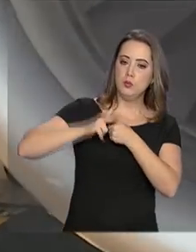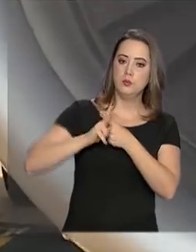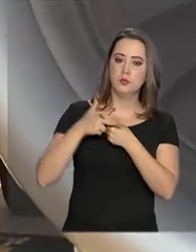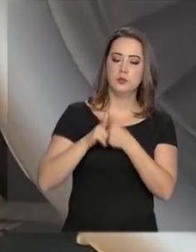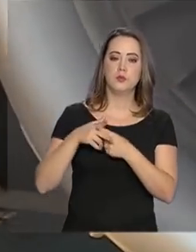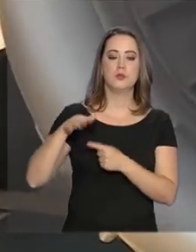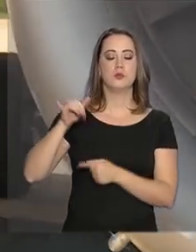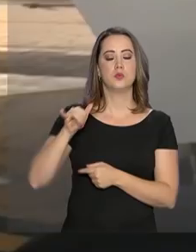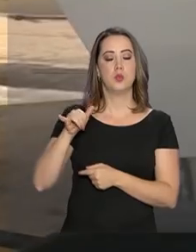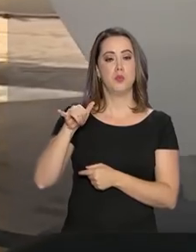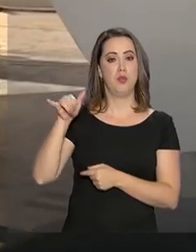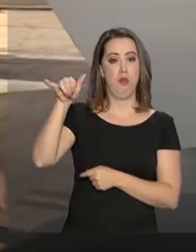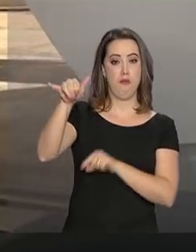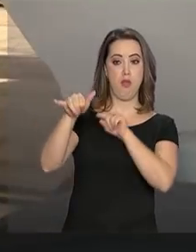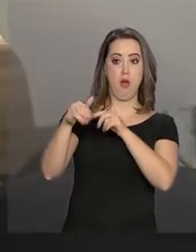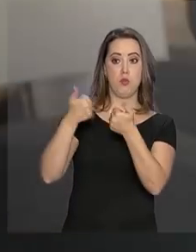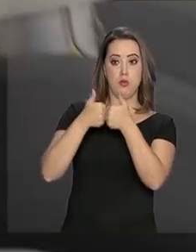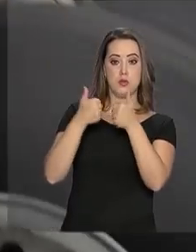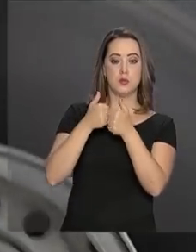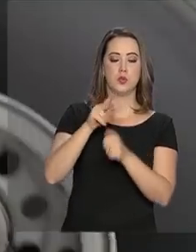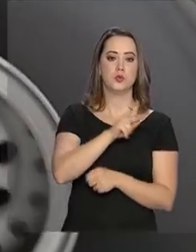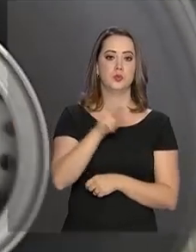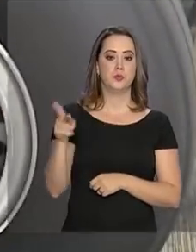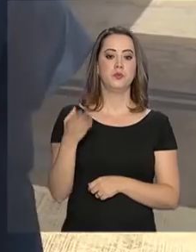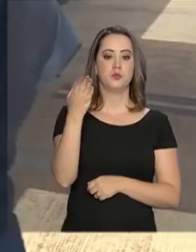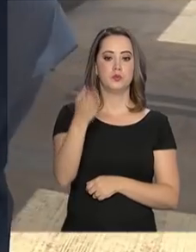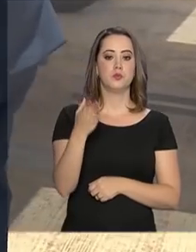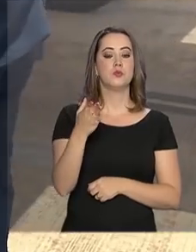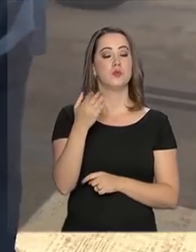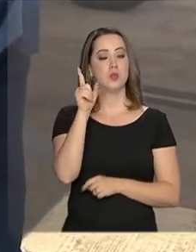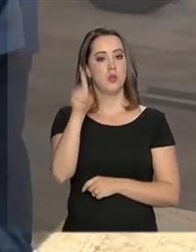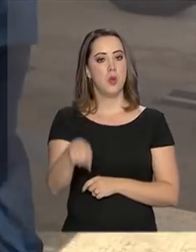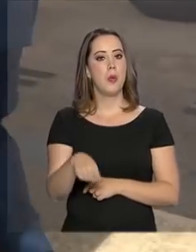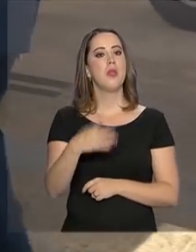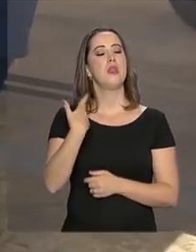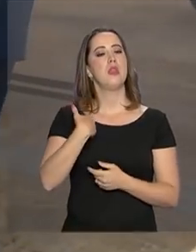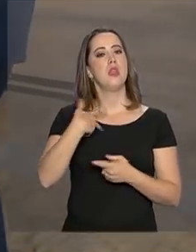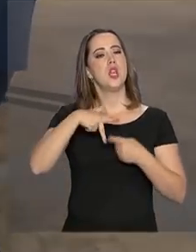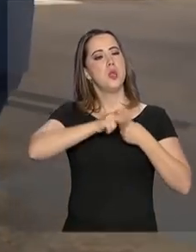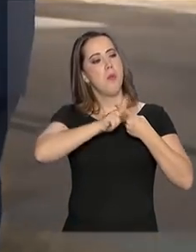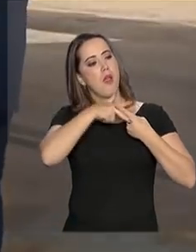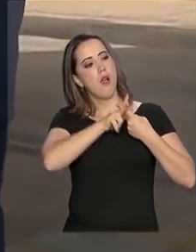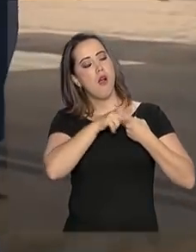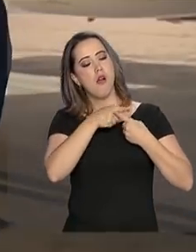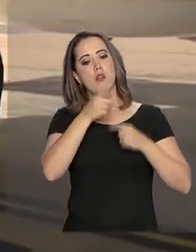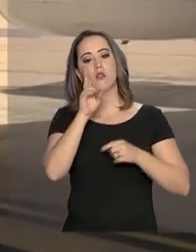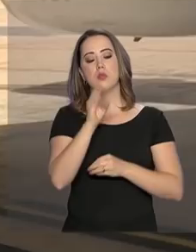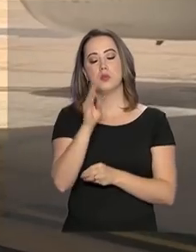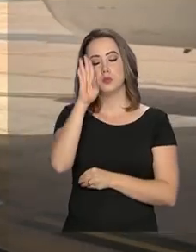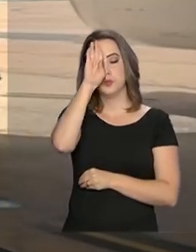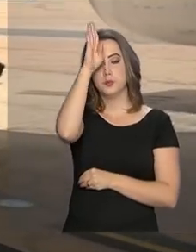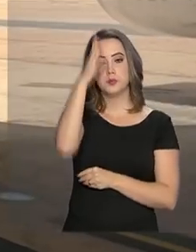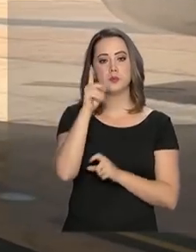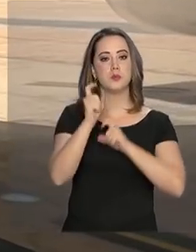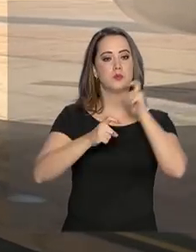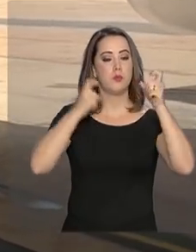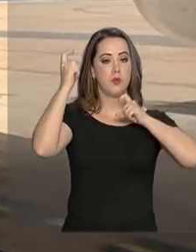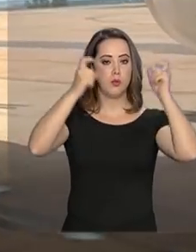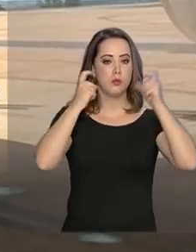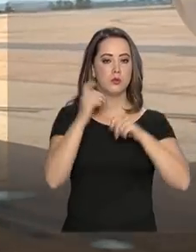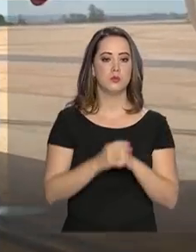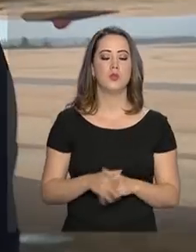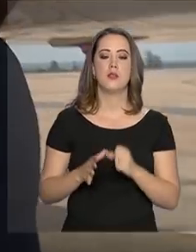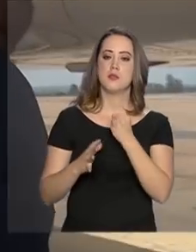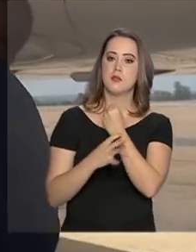que transporta o presidente é o sargento Rodrigo. O mecânico de aeronaves reforça a principal preocupação da equipe,